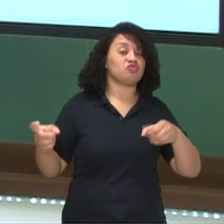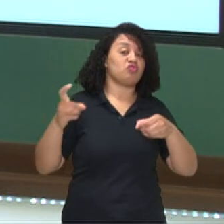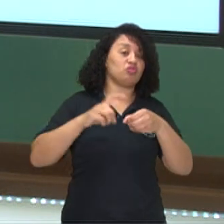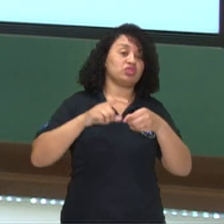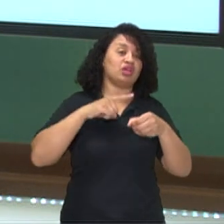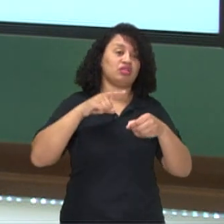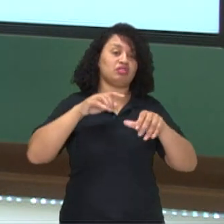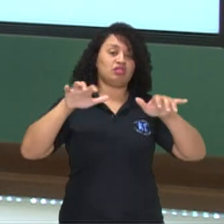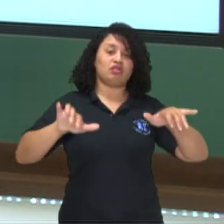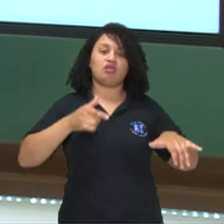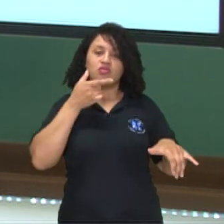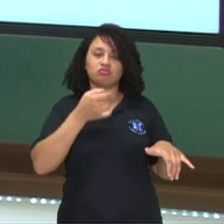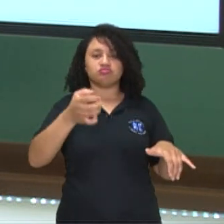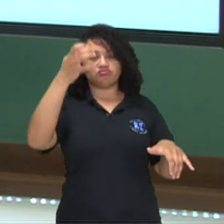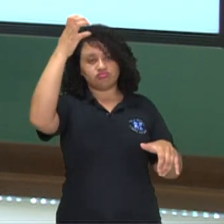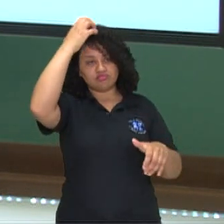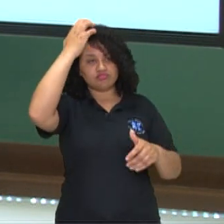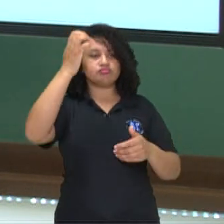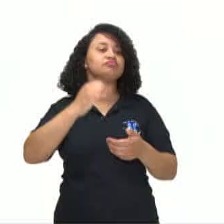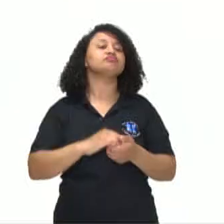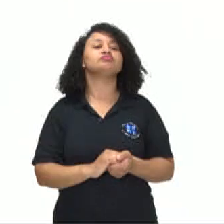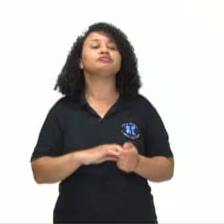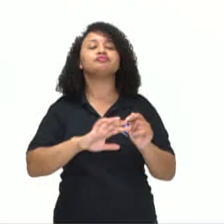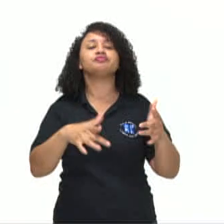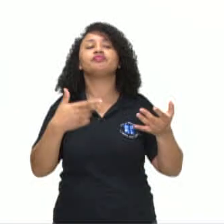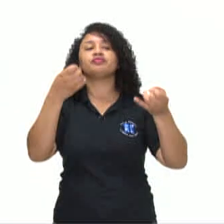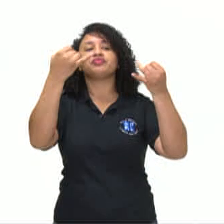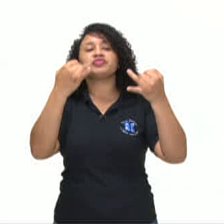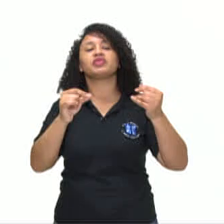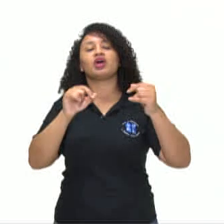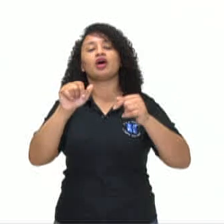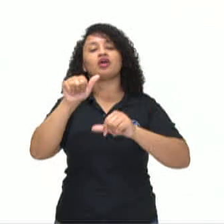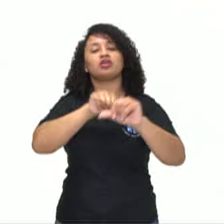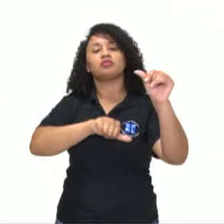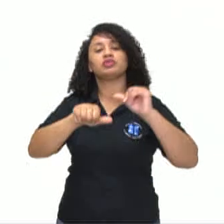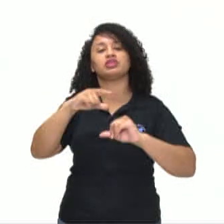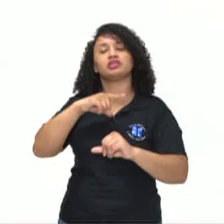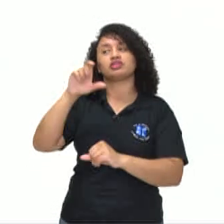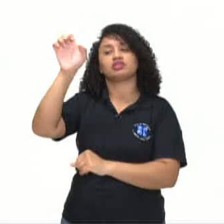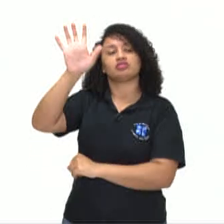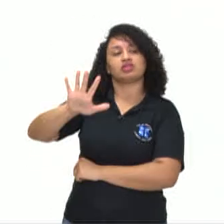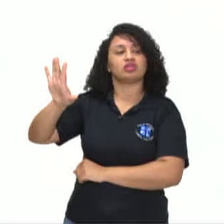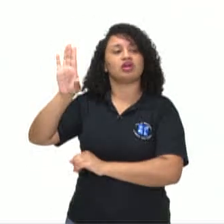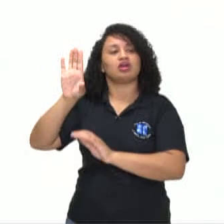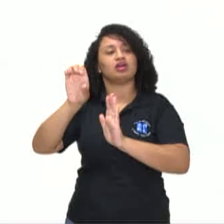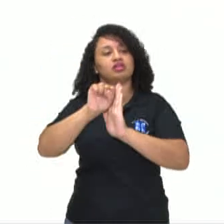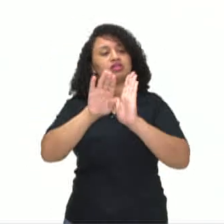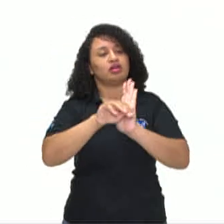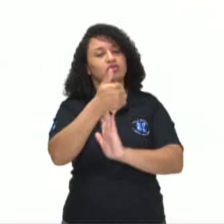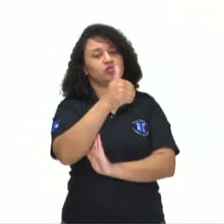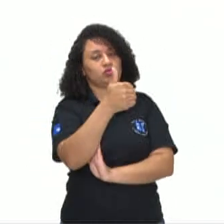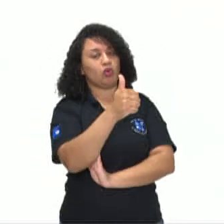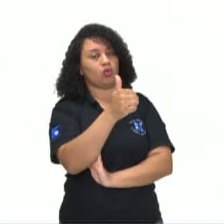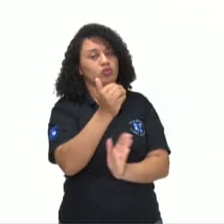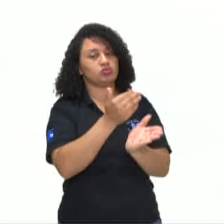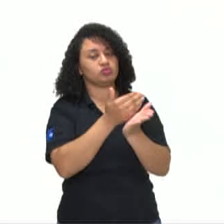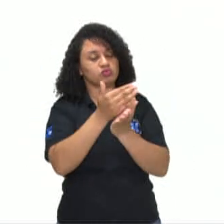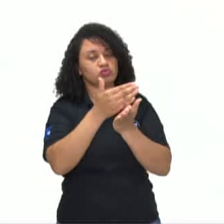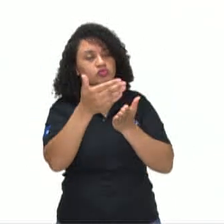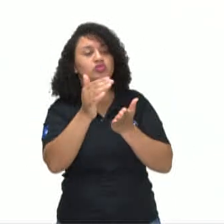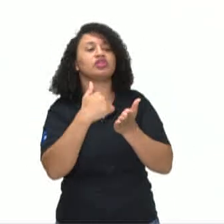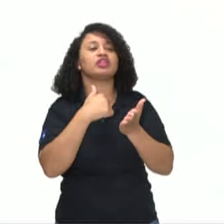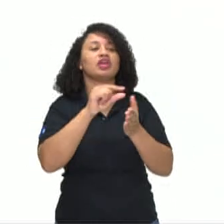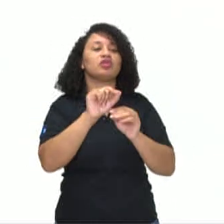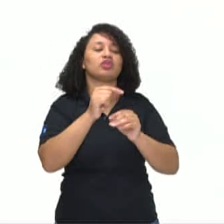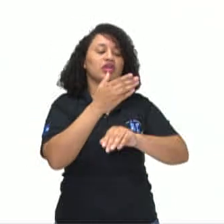da monarquia. Então aqui falando um pouquinho dessas mudanças na Europa, né, ali a partir do século XI, nós vamos ter o